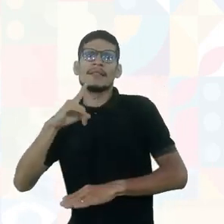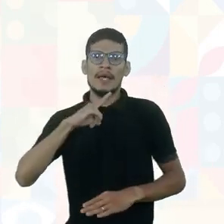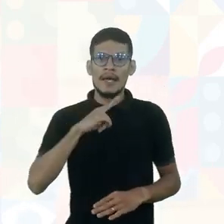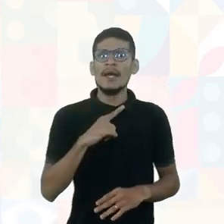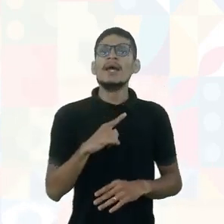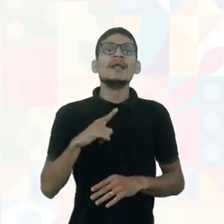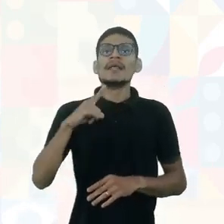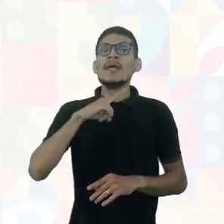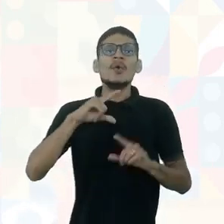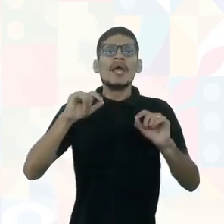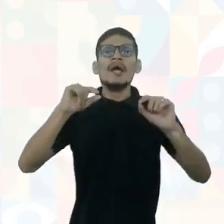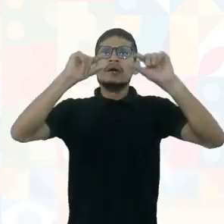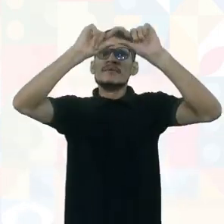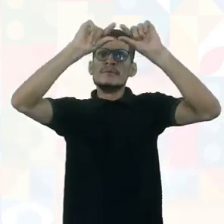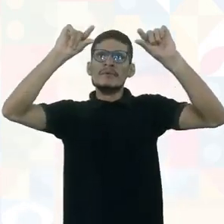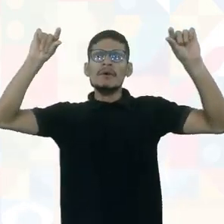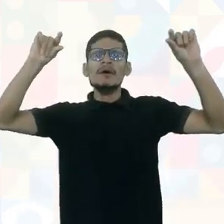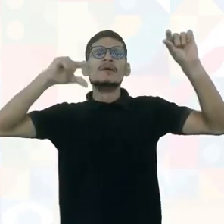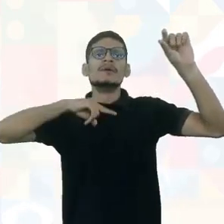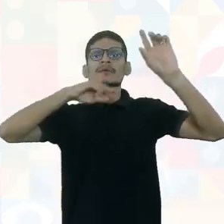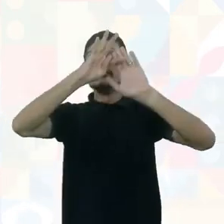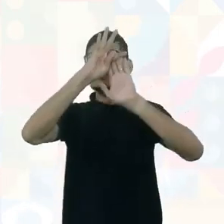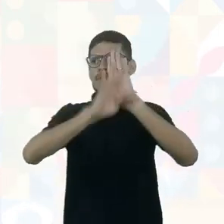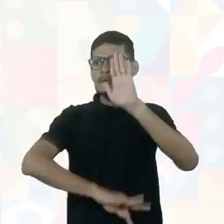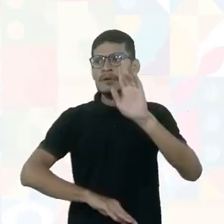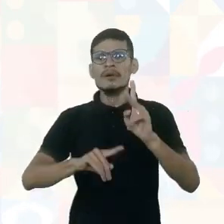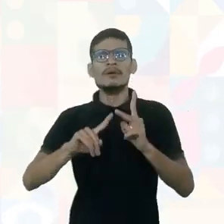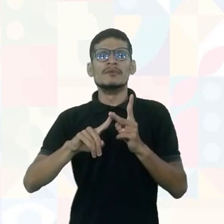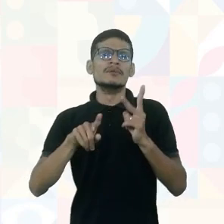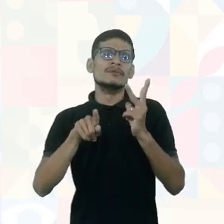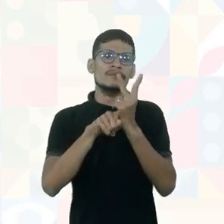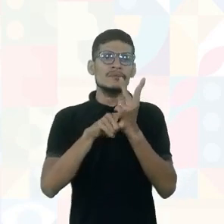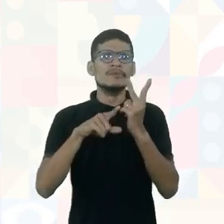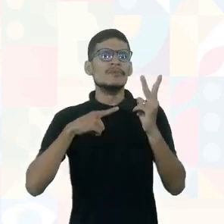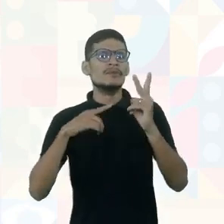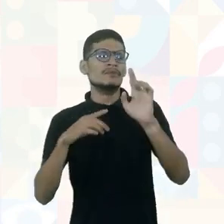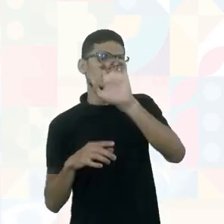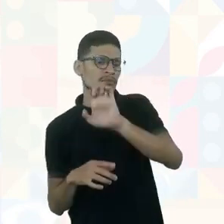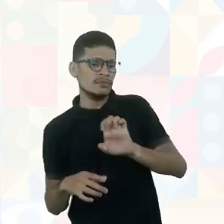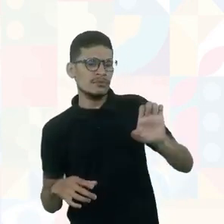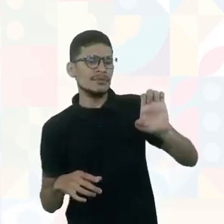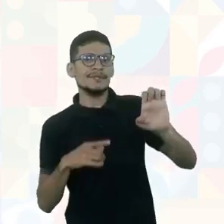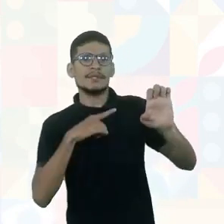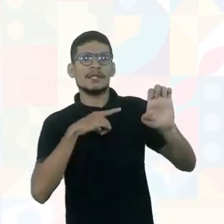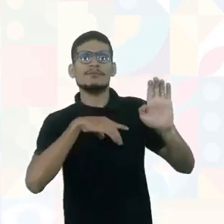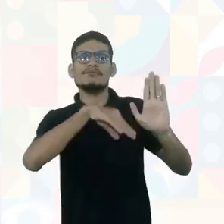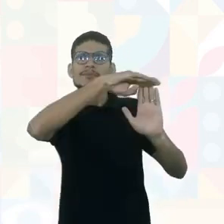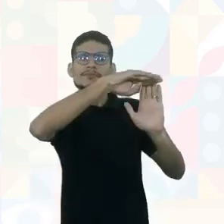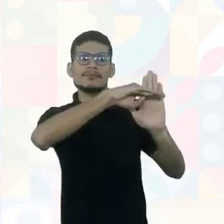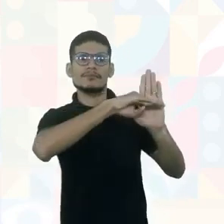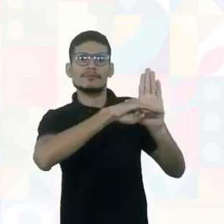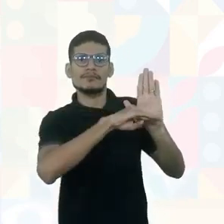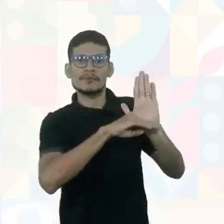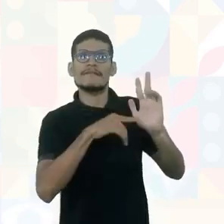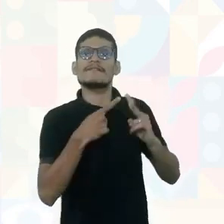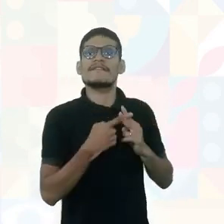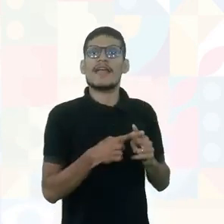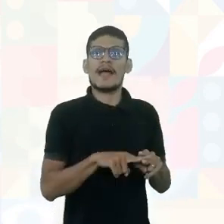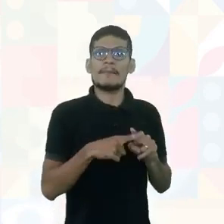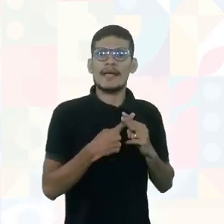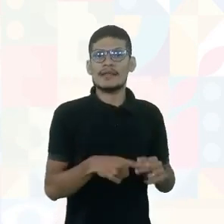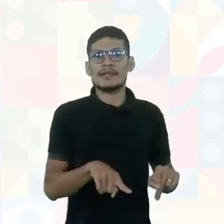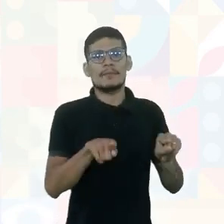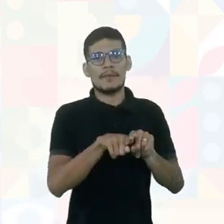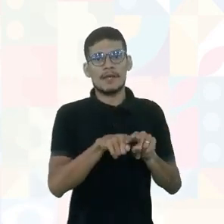tem em cima o menu textual, a gente tem nossa esquerda, o quê? A barra de